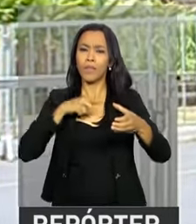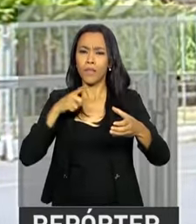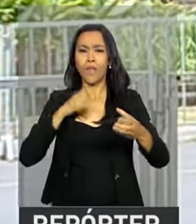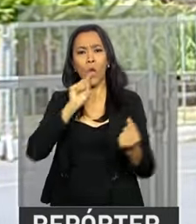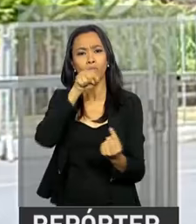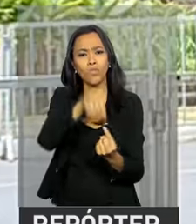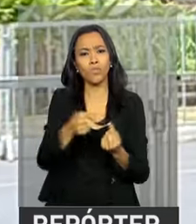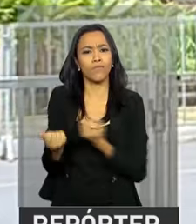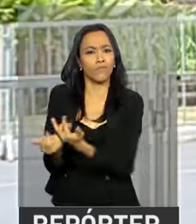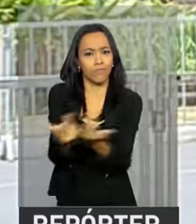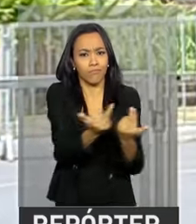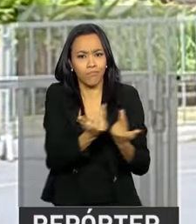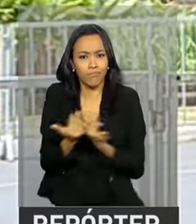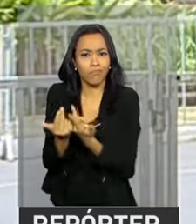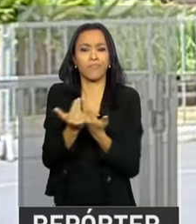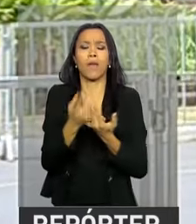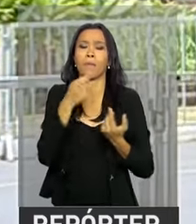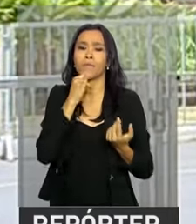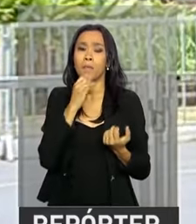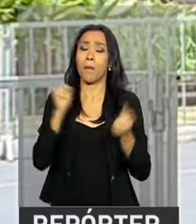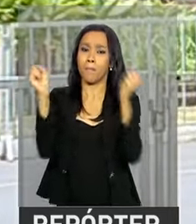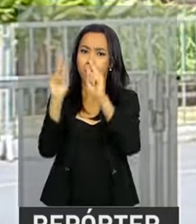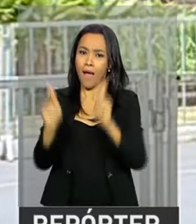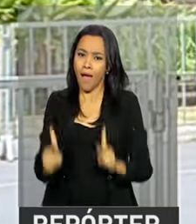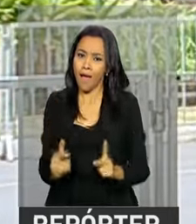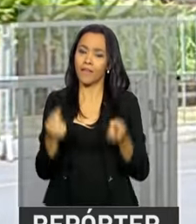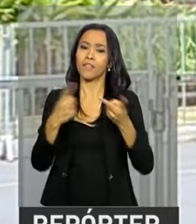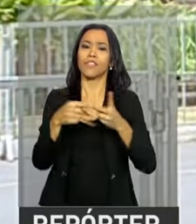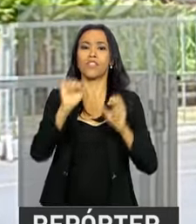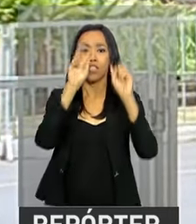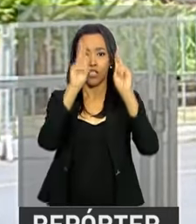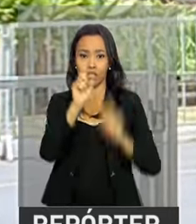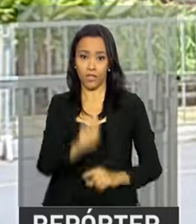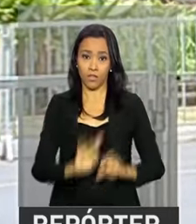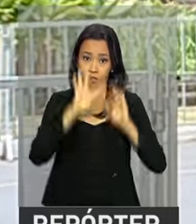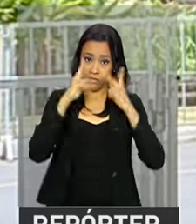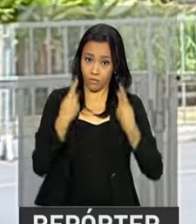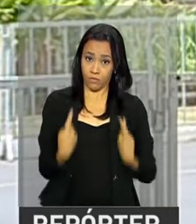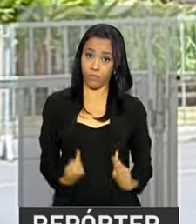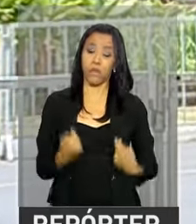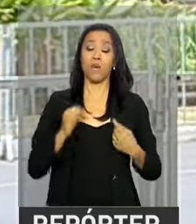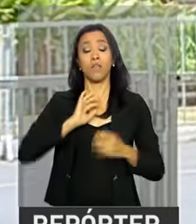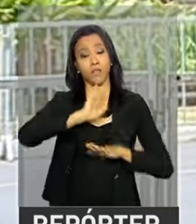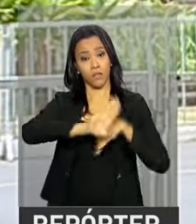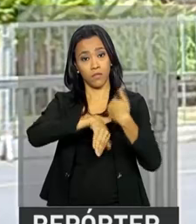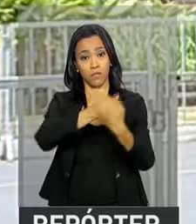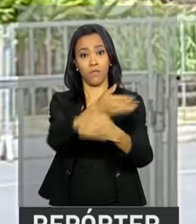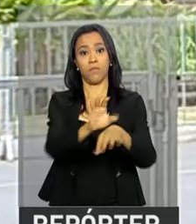comuns como a defesa da Paz dos direitos humanos e do desenvolvimento